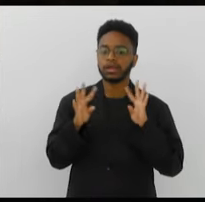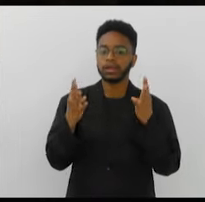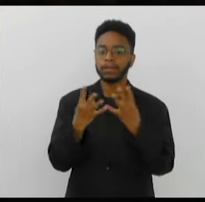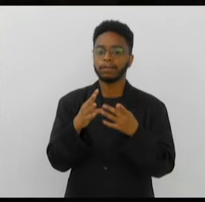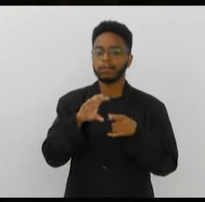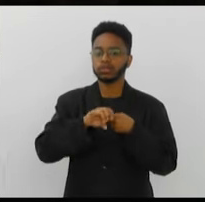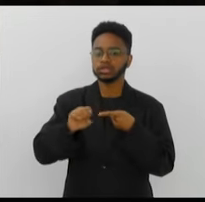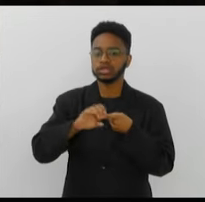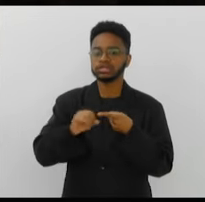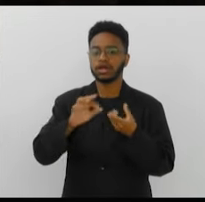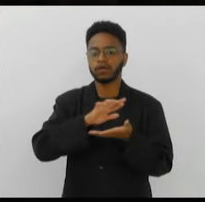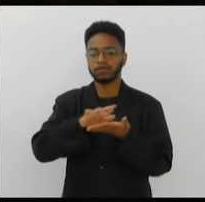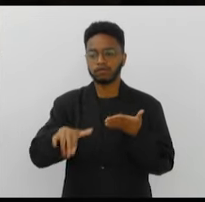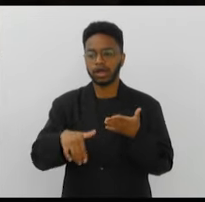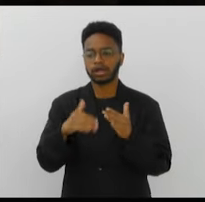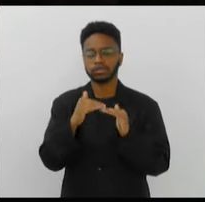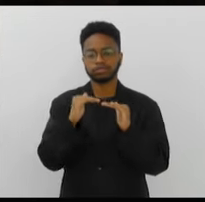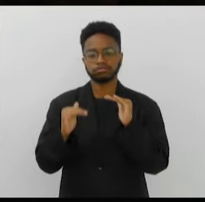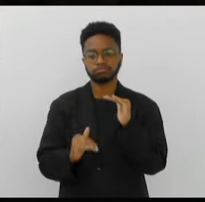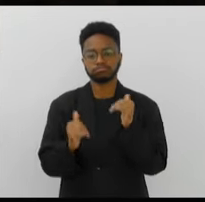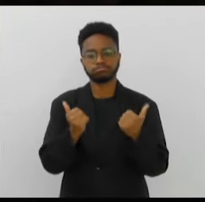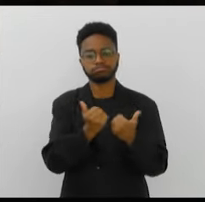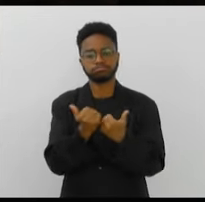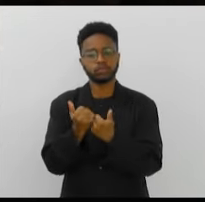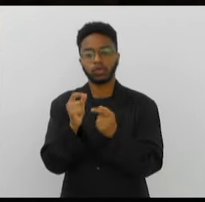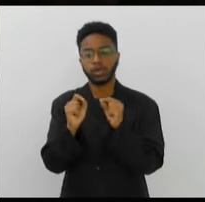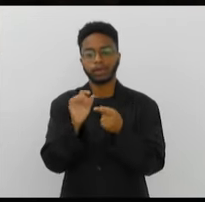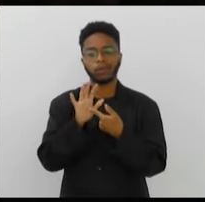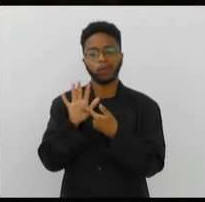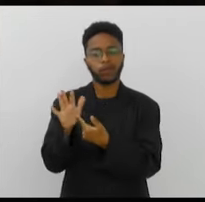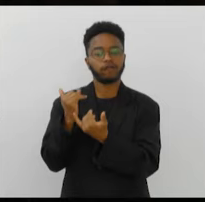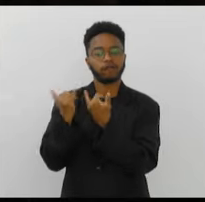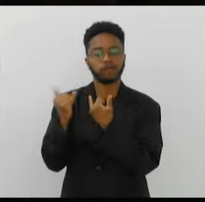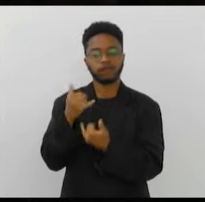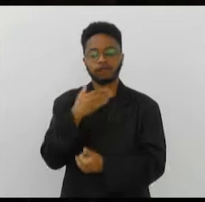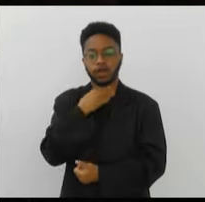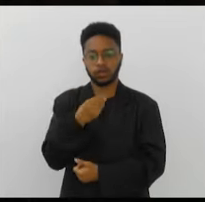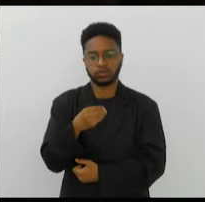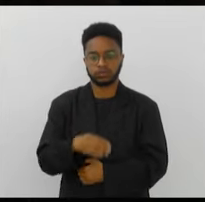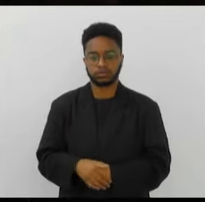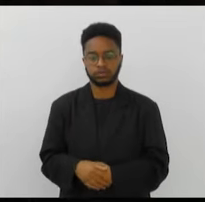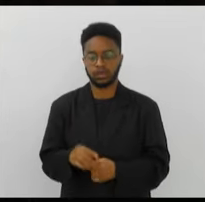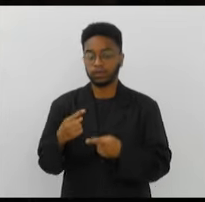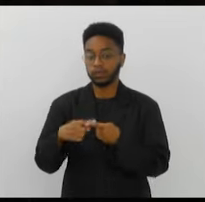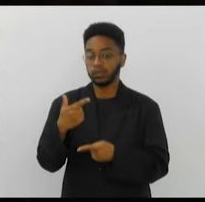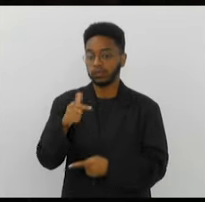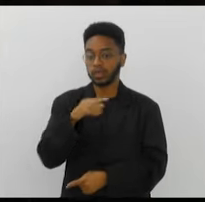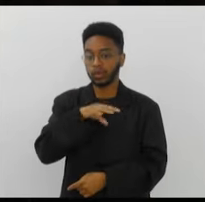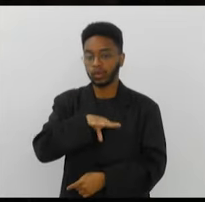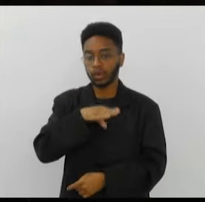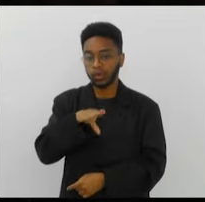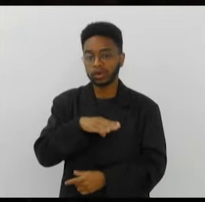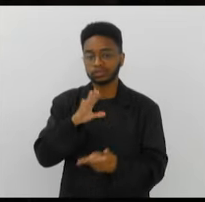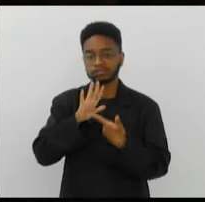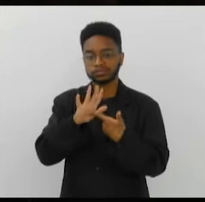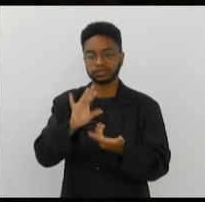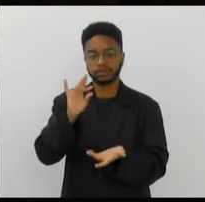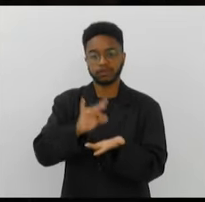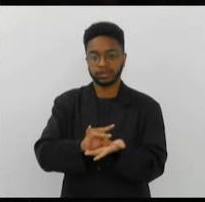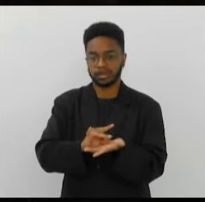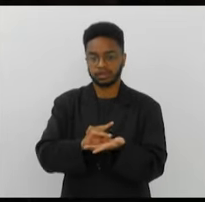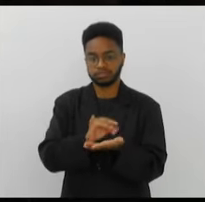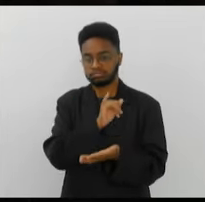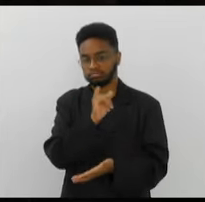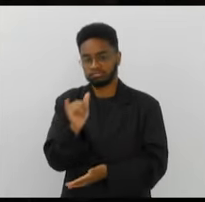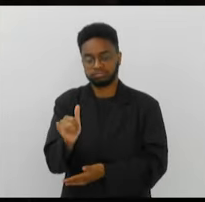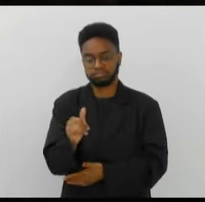puxa-sacos, subservientes, subalternos, que levam desinformação para o governador. Não tem coragem de falar a verdade para o